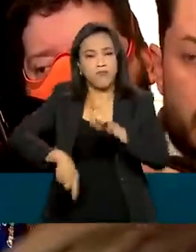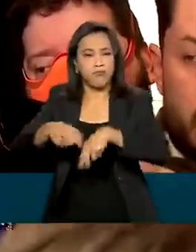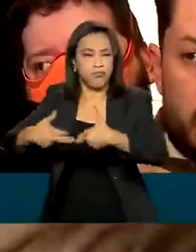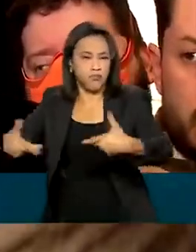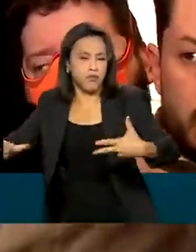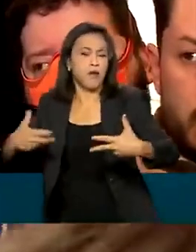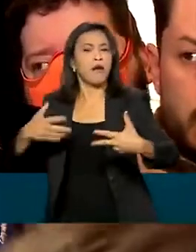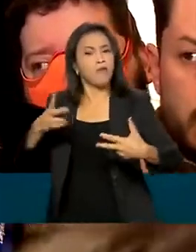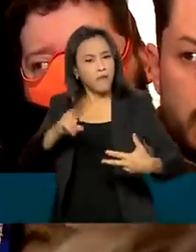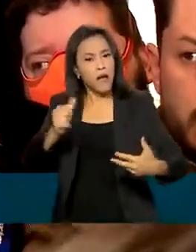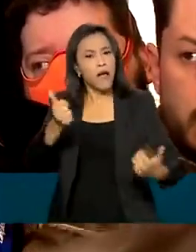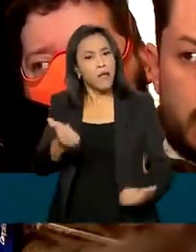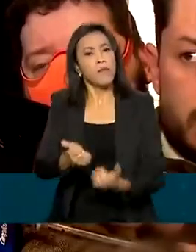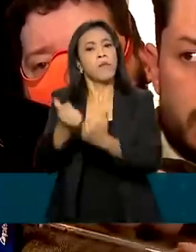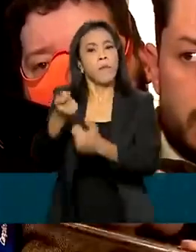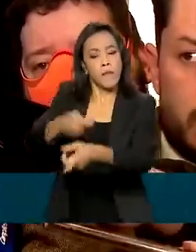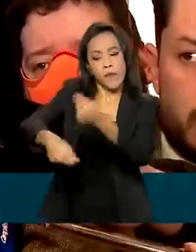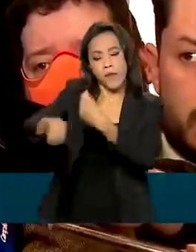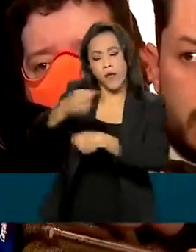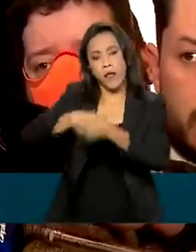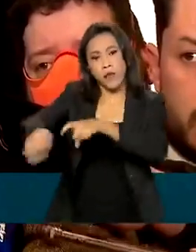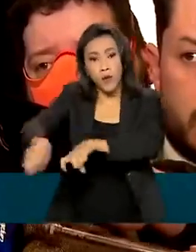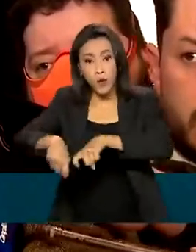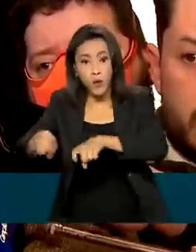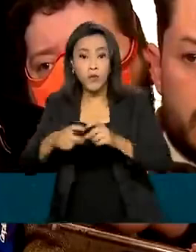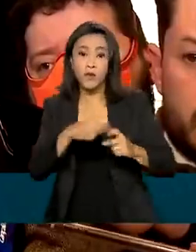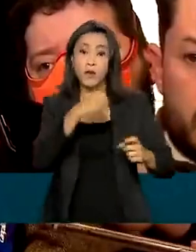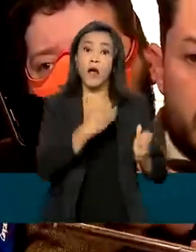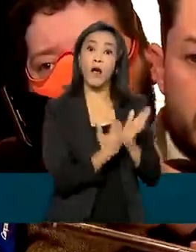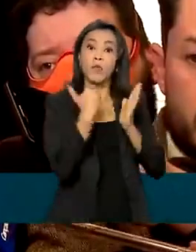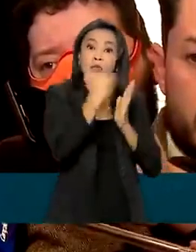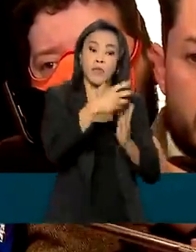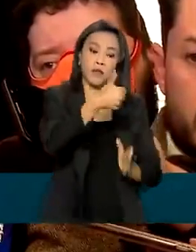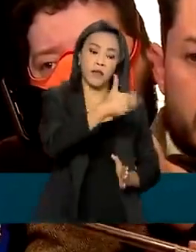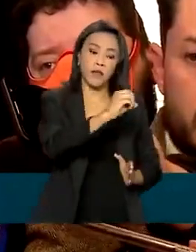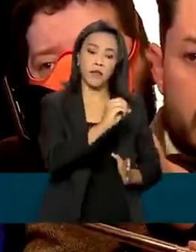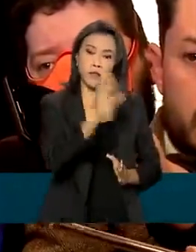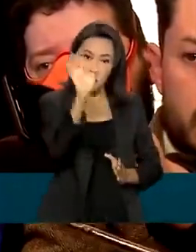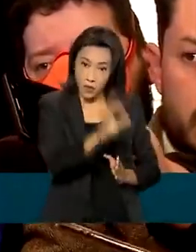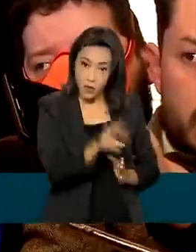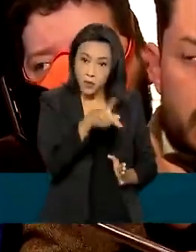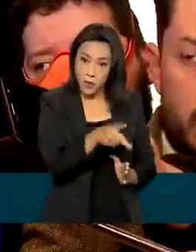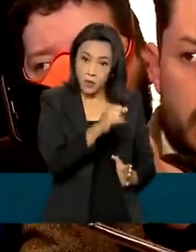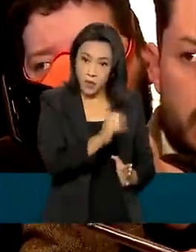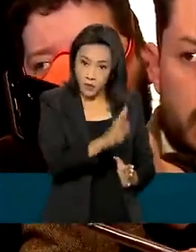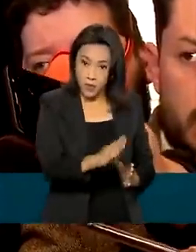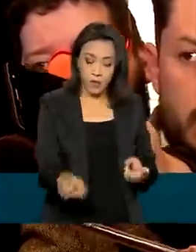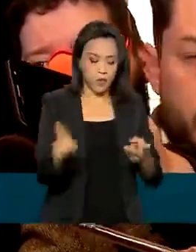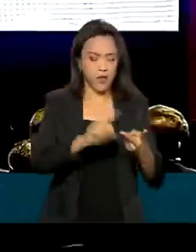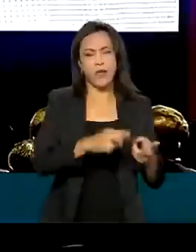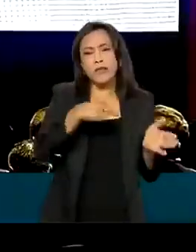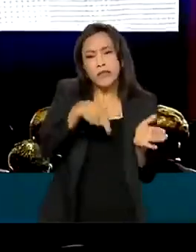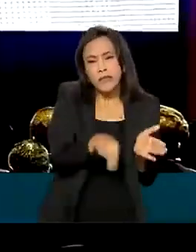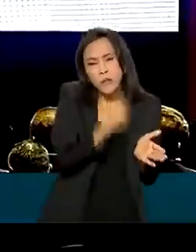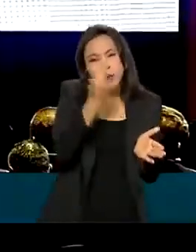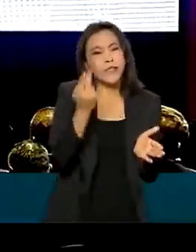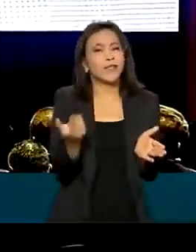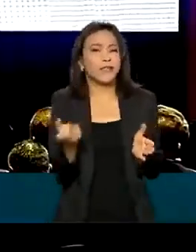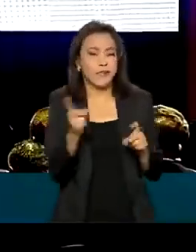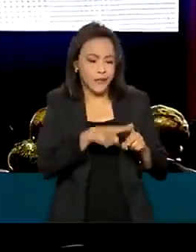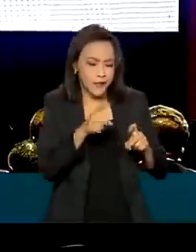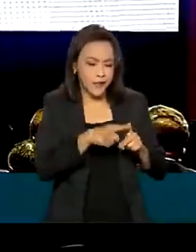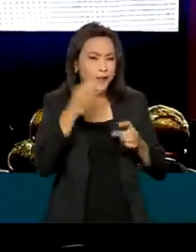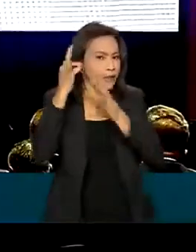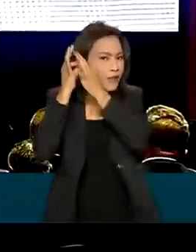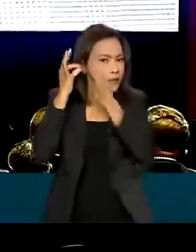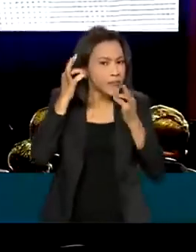vai crescer em torno de dez a vinte por cento do PIB nós teremos a medicina a telemedicina cirurgia a distância dos Estados